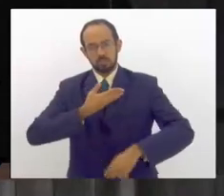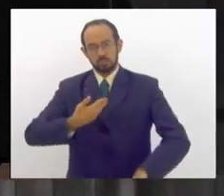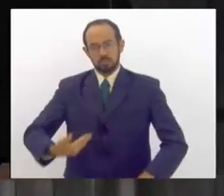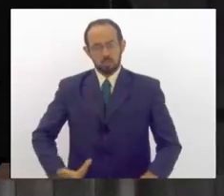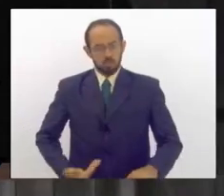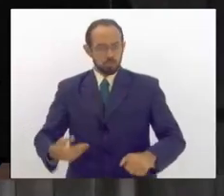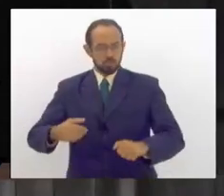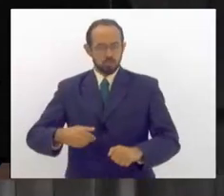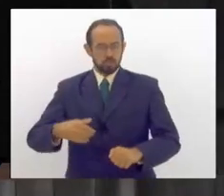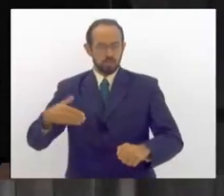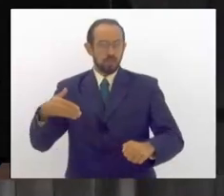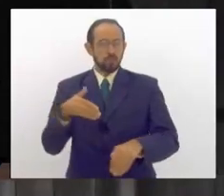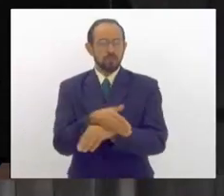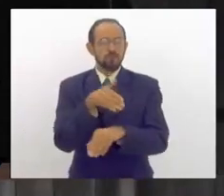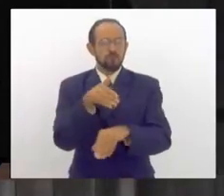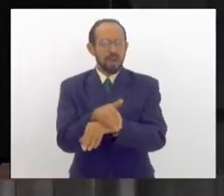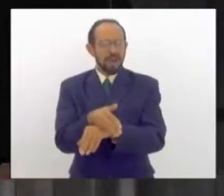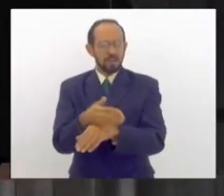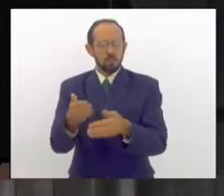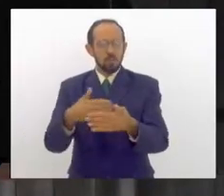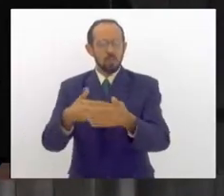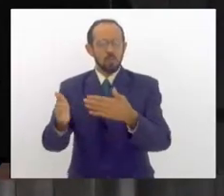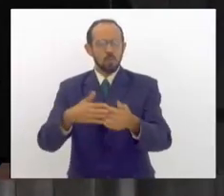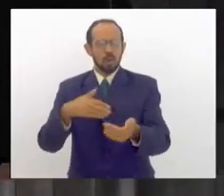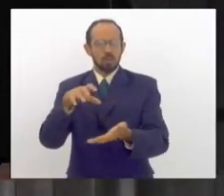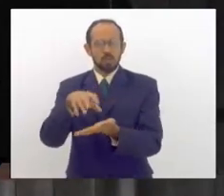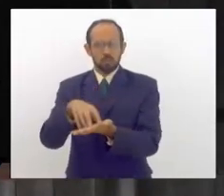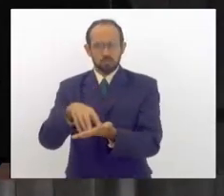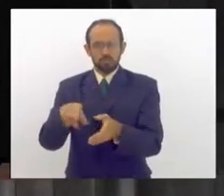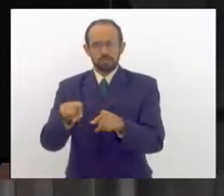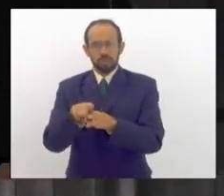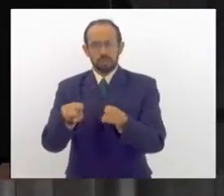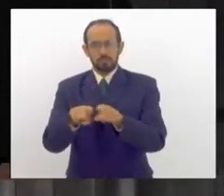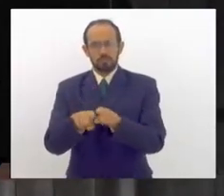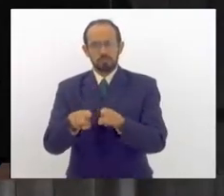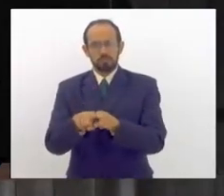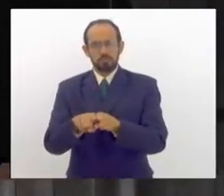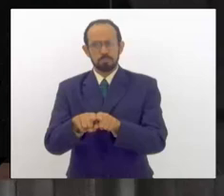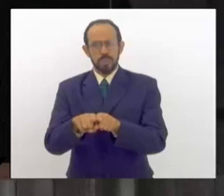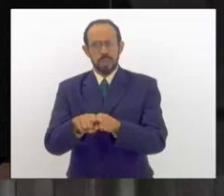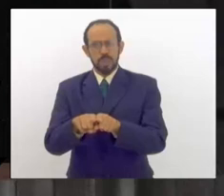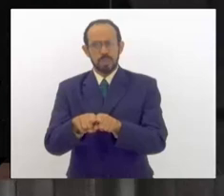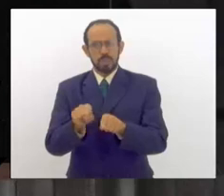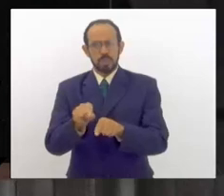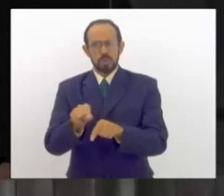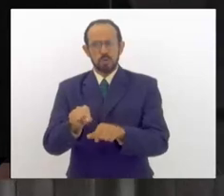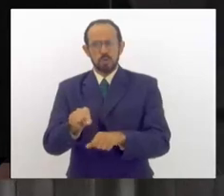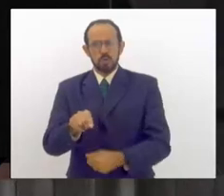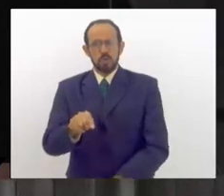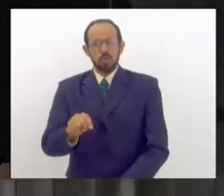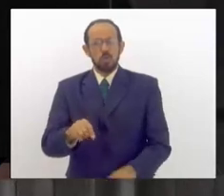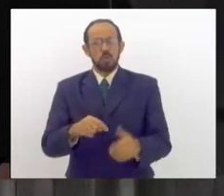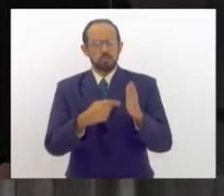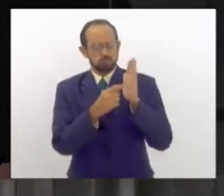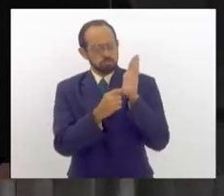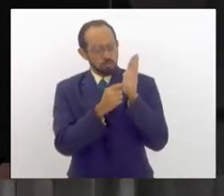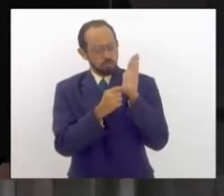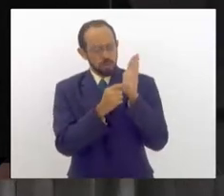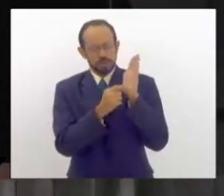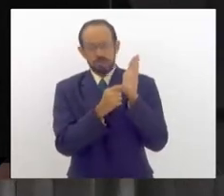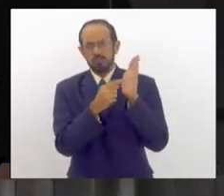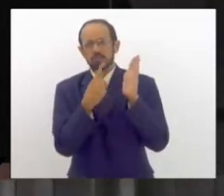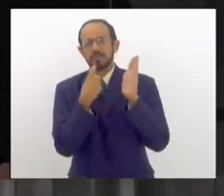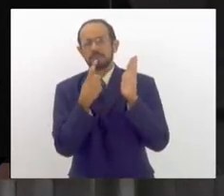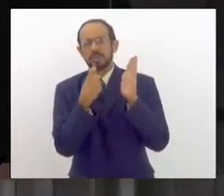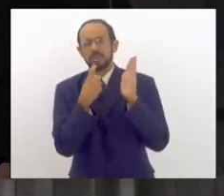os órgãos necessários, inclusive o sinal vermelho na mão, adentrando a uma farmácia que sempre fica aberta, uma rede que